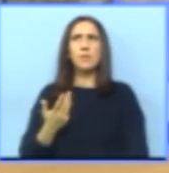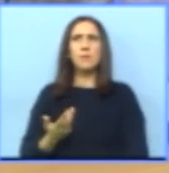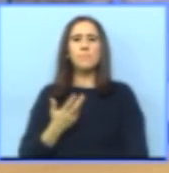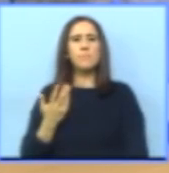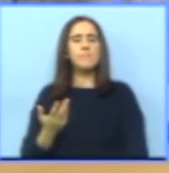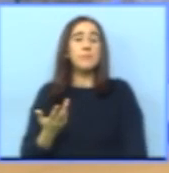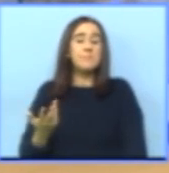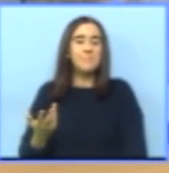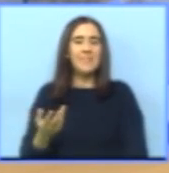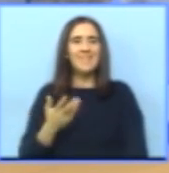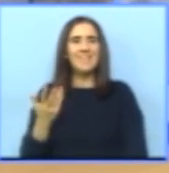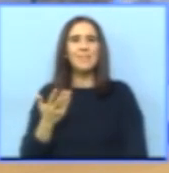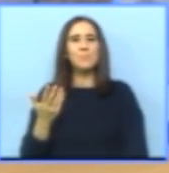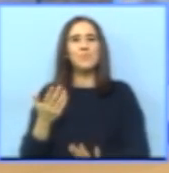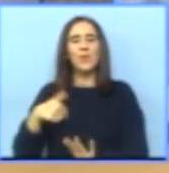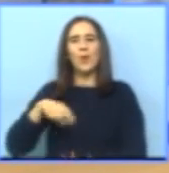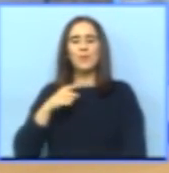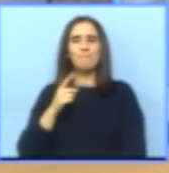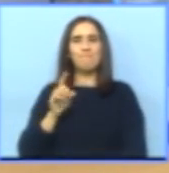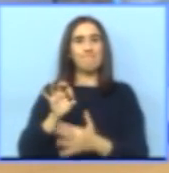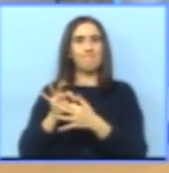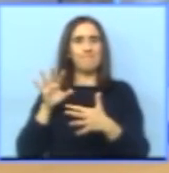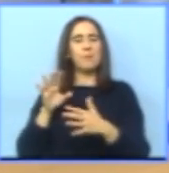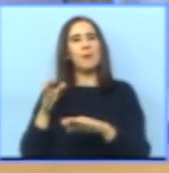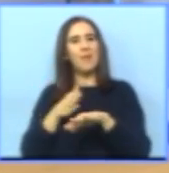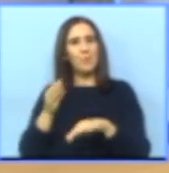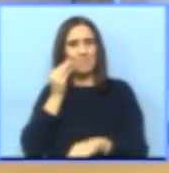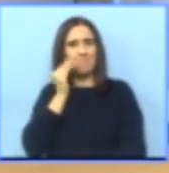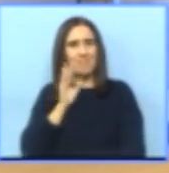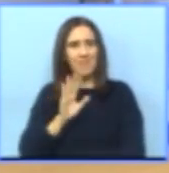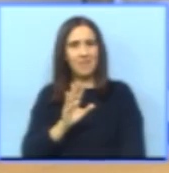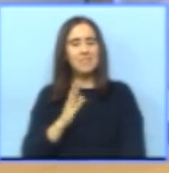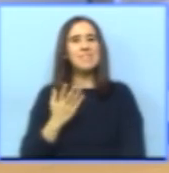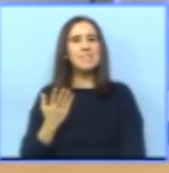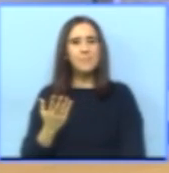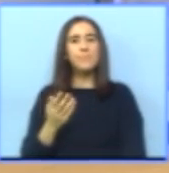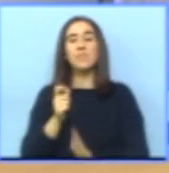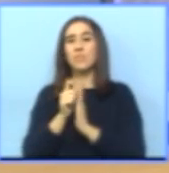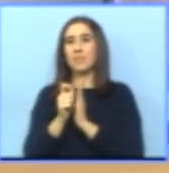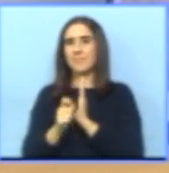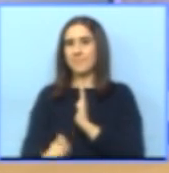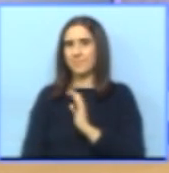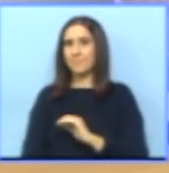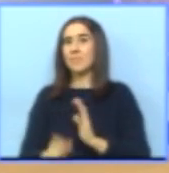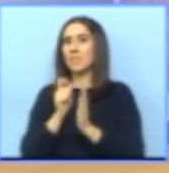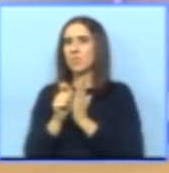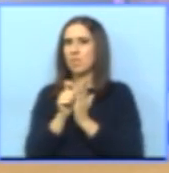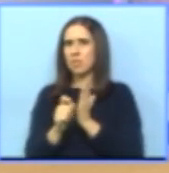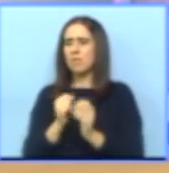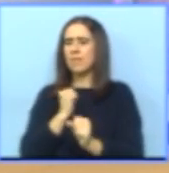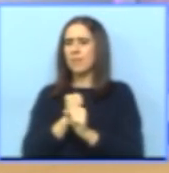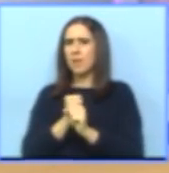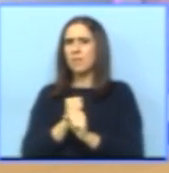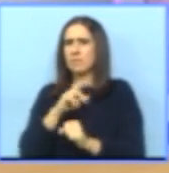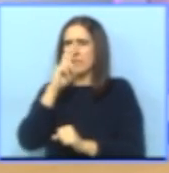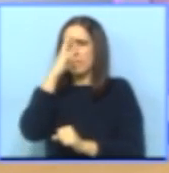que, enfim, podemos não entender como isso, mas na altura era entendida assim, era a escrita. A escrita era um trabalho duro e tinham de escrever